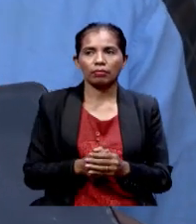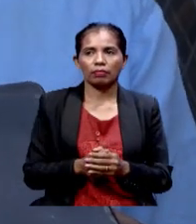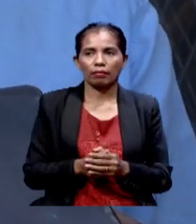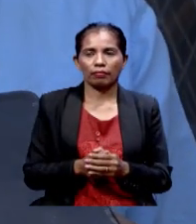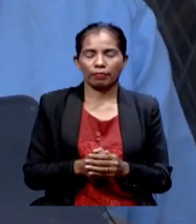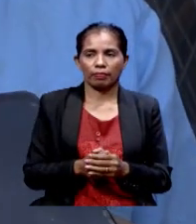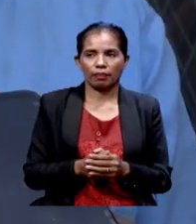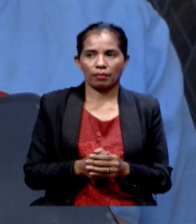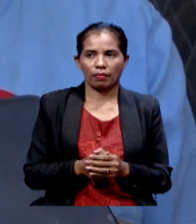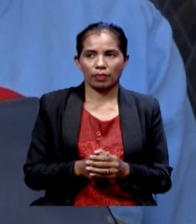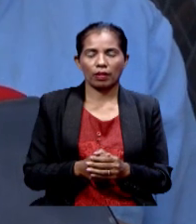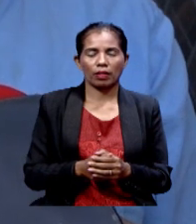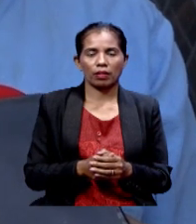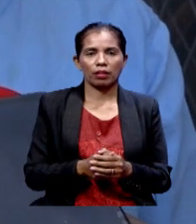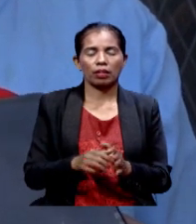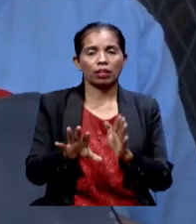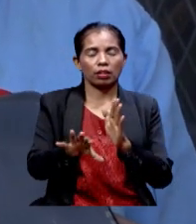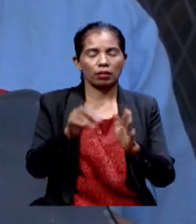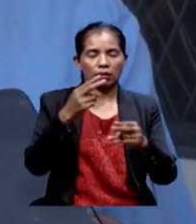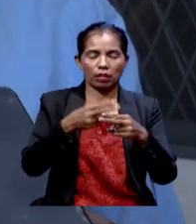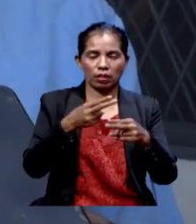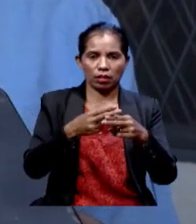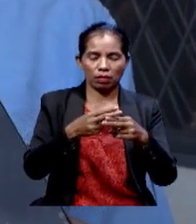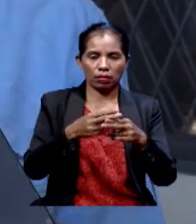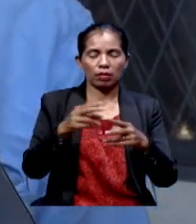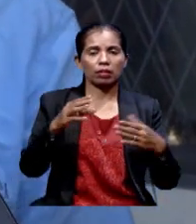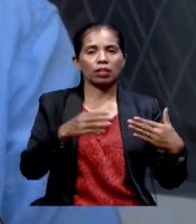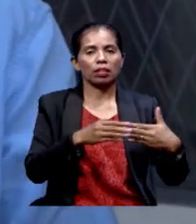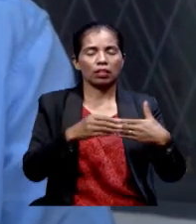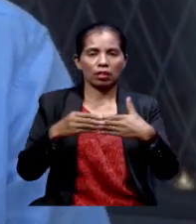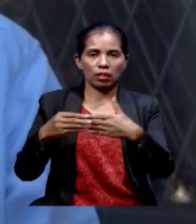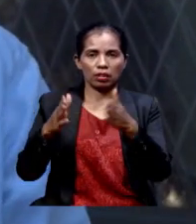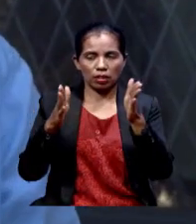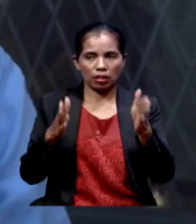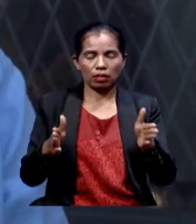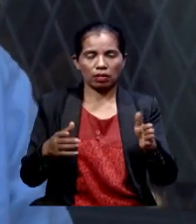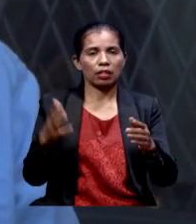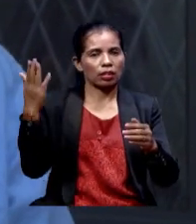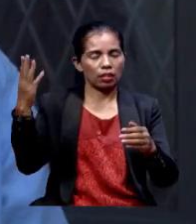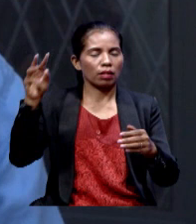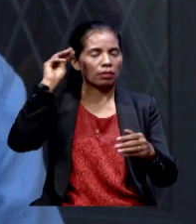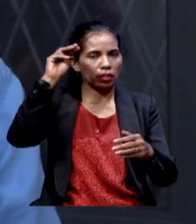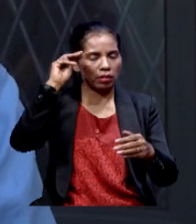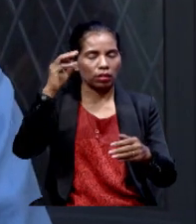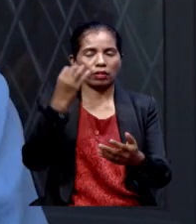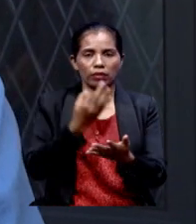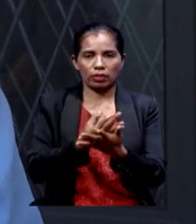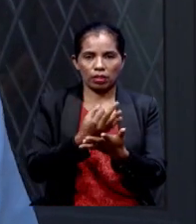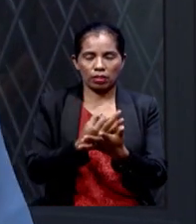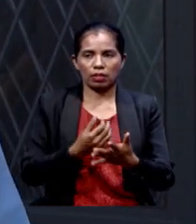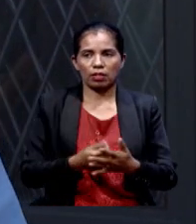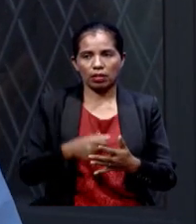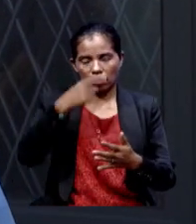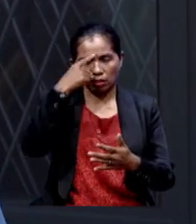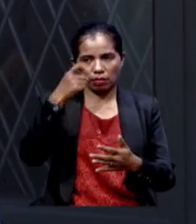de, nomeamos, coordenador balu nebeke ia ministério finanças ba